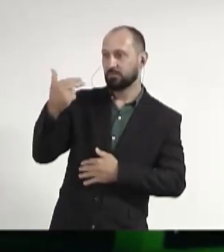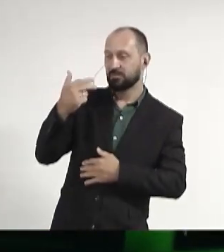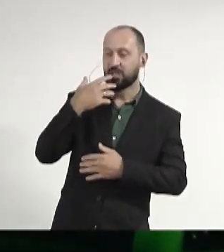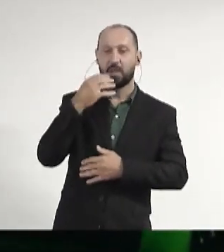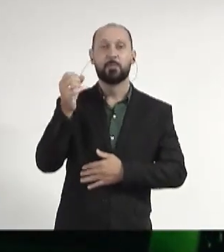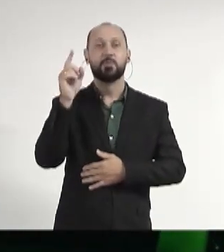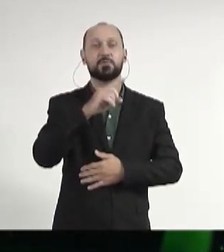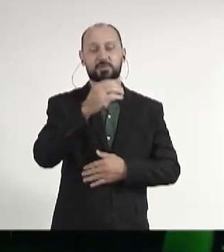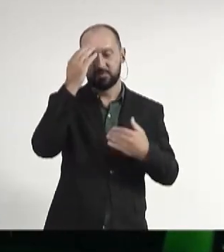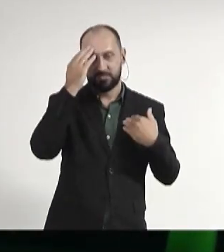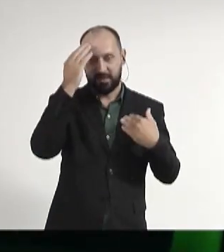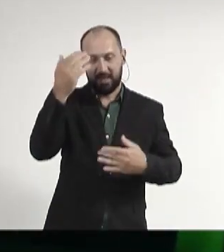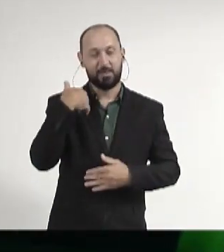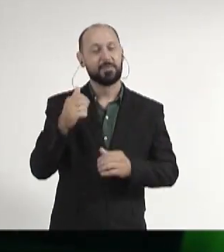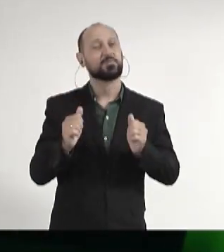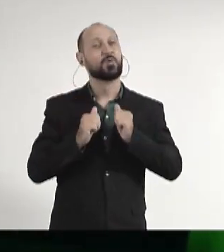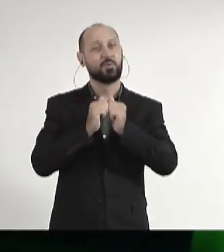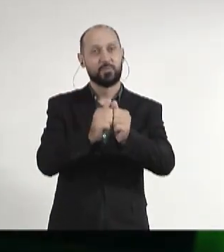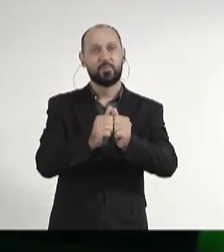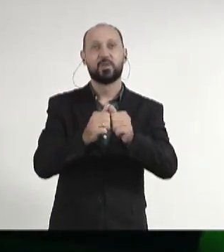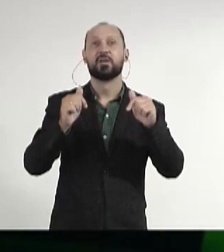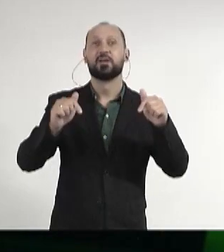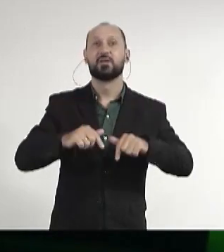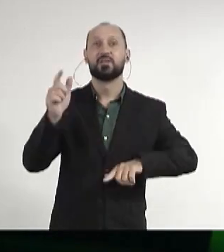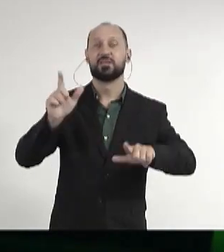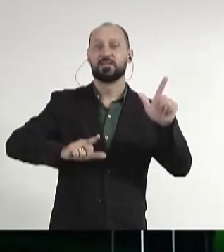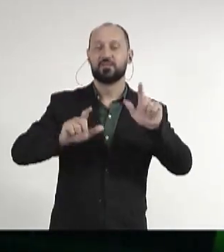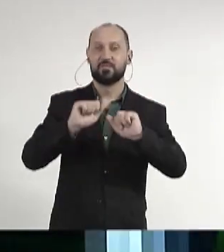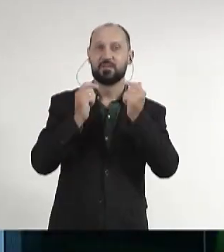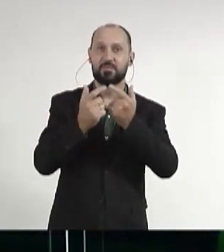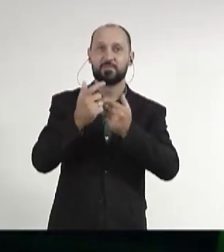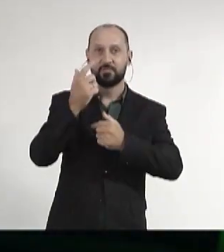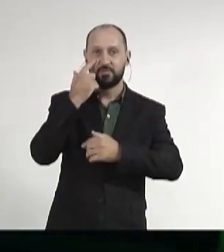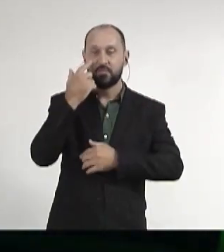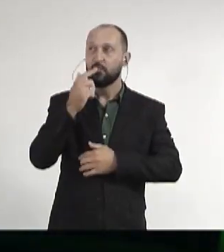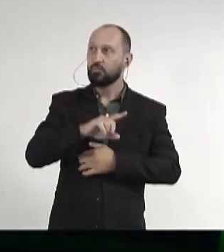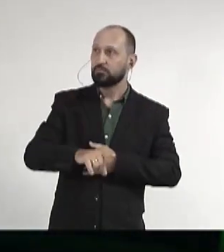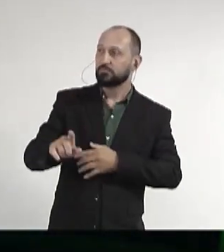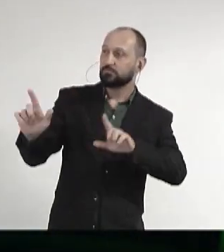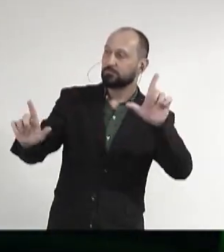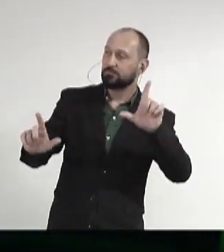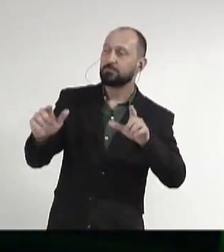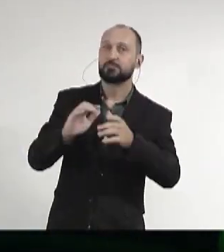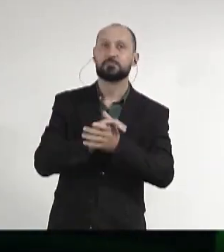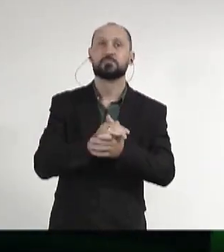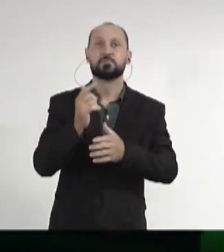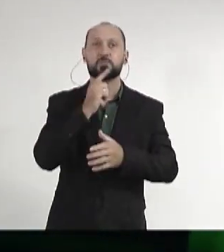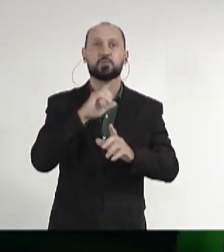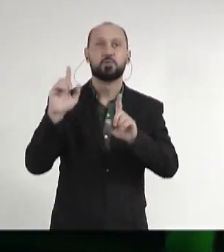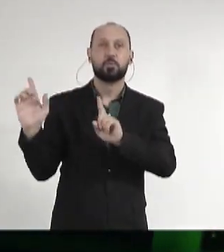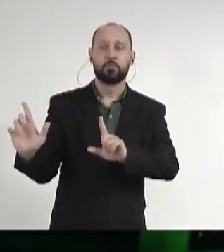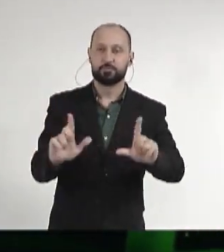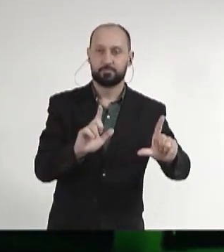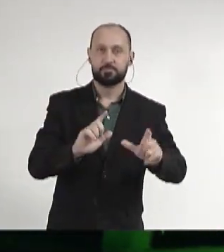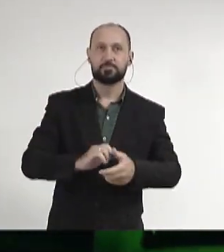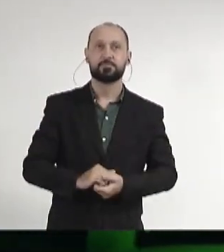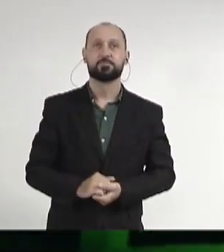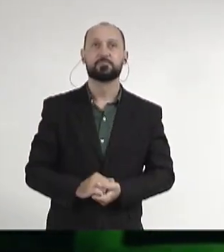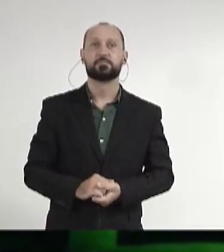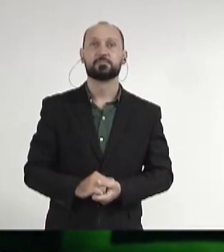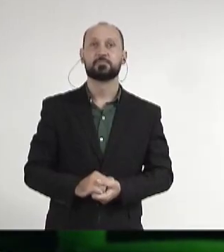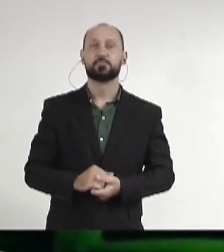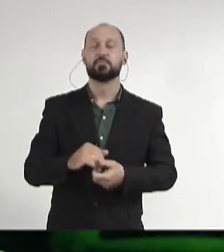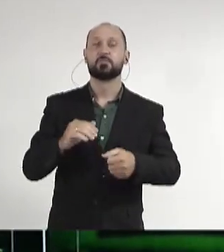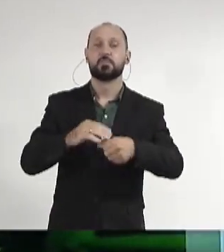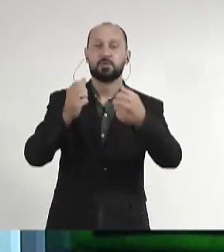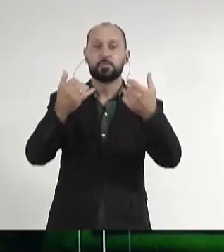Muito bom dia para você e obrigado pela sua companhia aqui na TV Lemes. Vamos agora para o nosso telão, então? Será que a gente consegue mudar? Para a gente